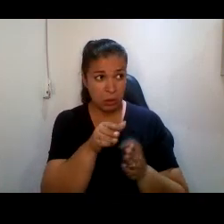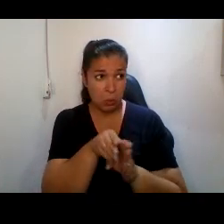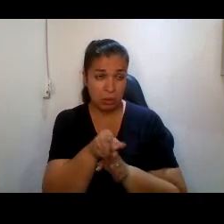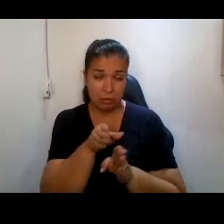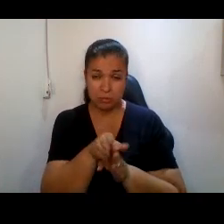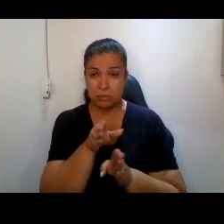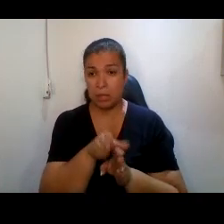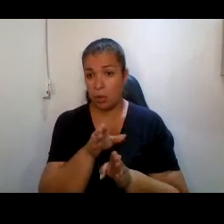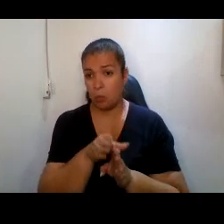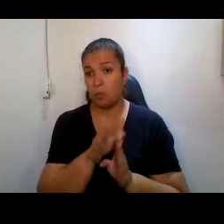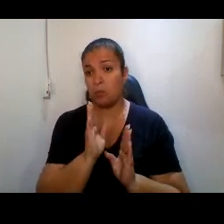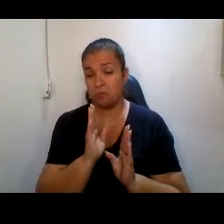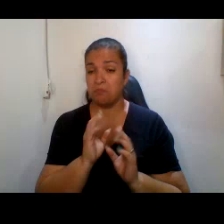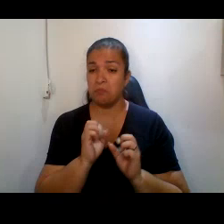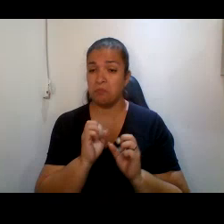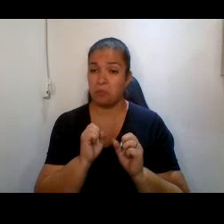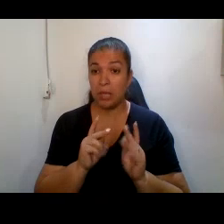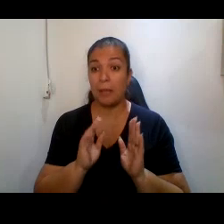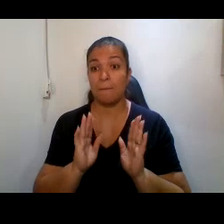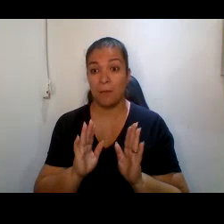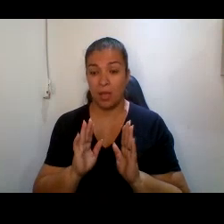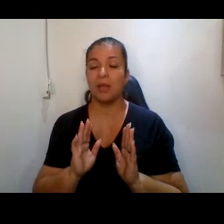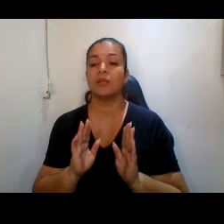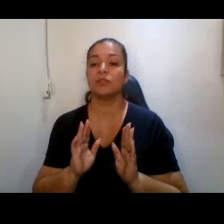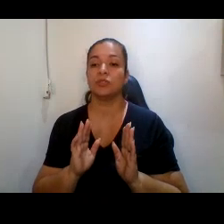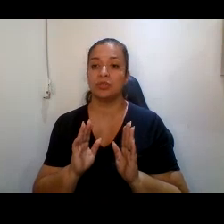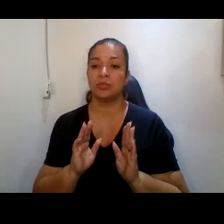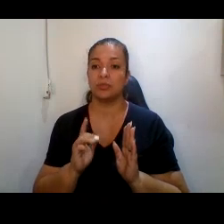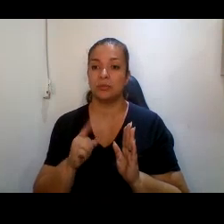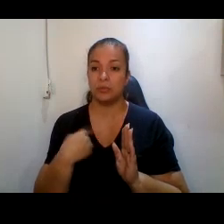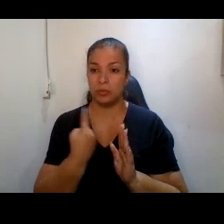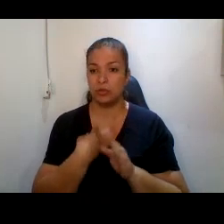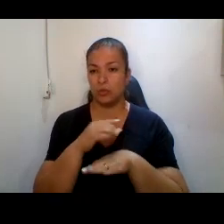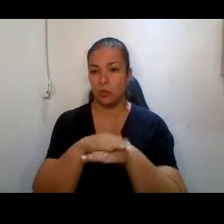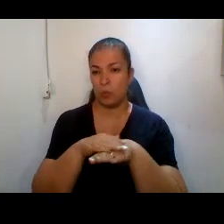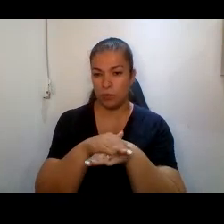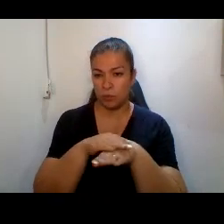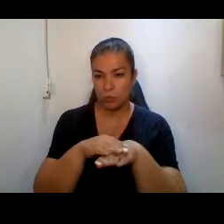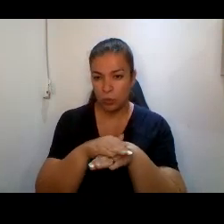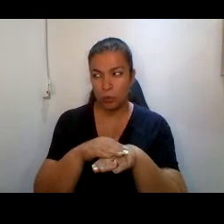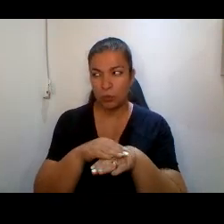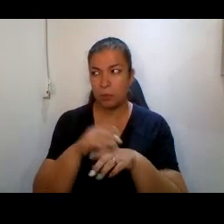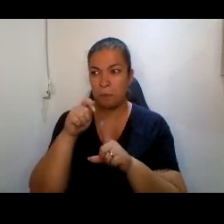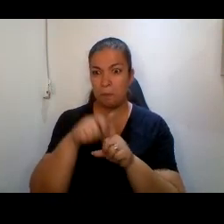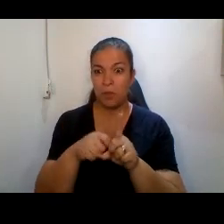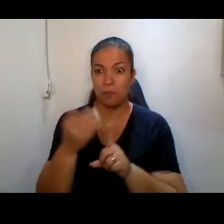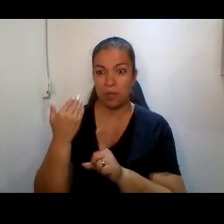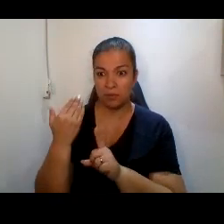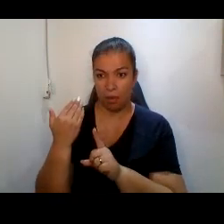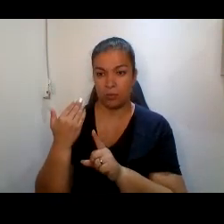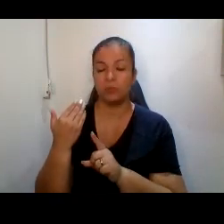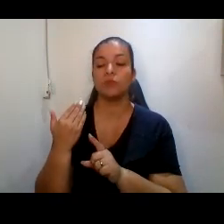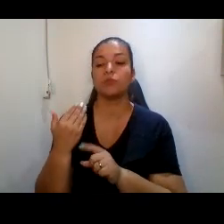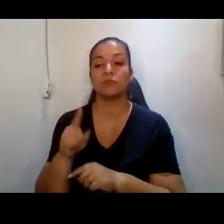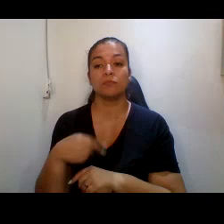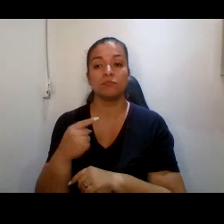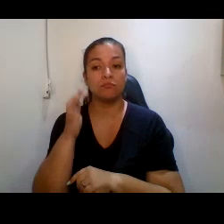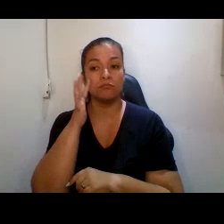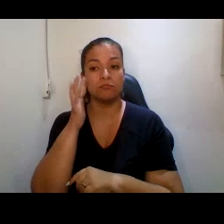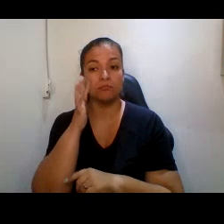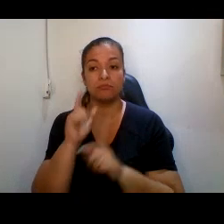secretaria, então tudo bem, mas quando nós conversamos no mês passado, nós pensamos de uma